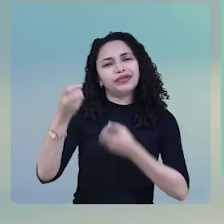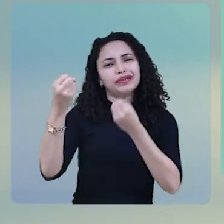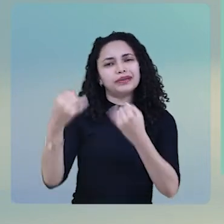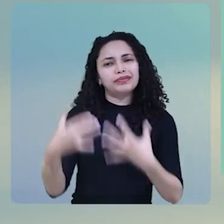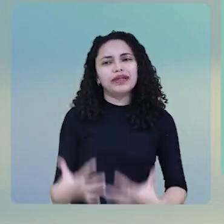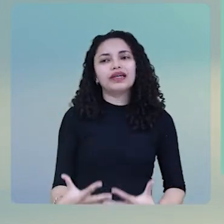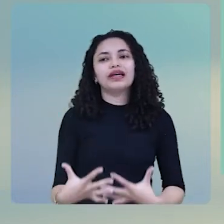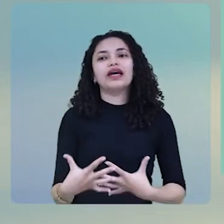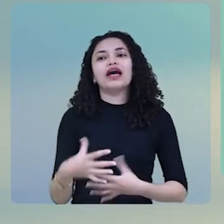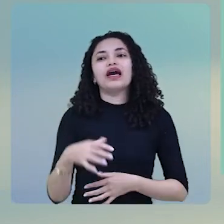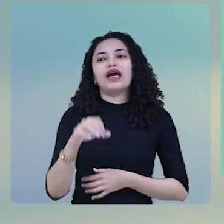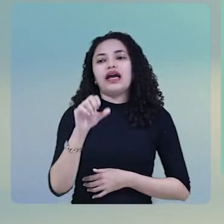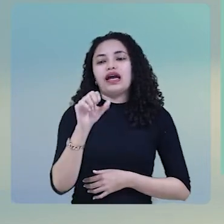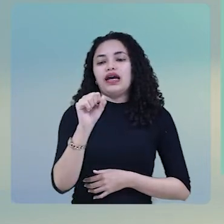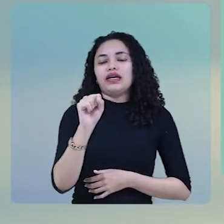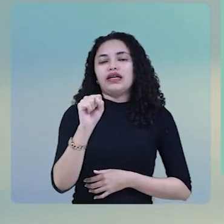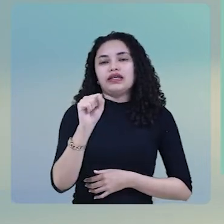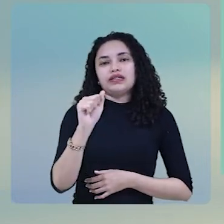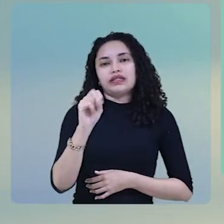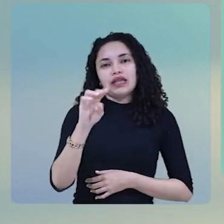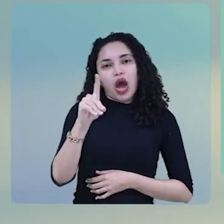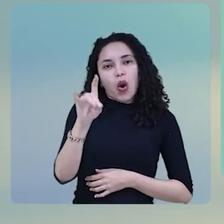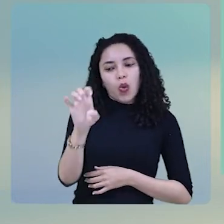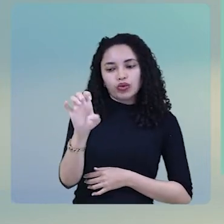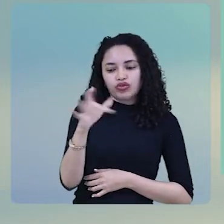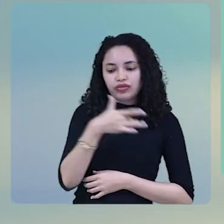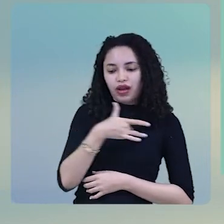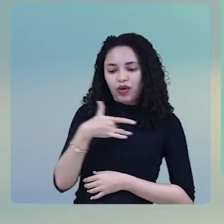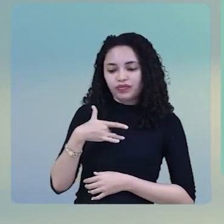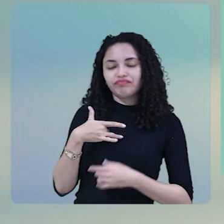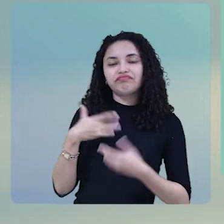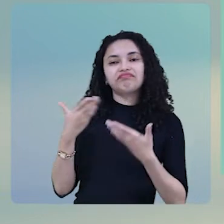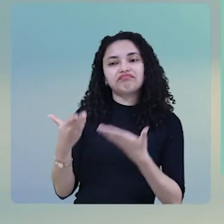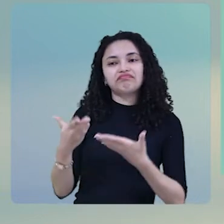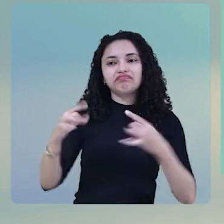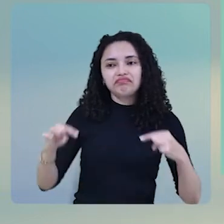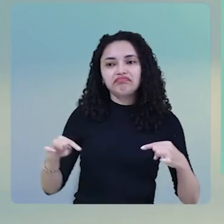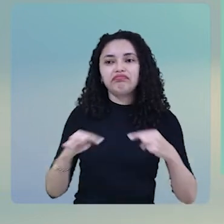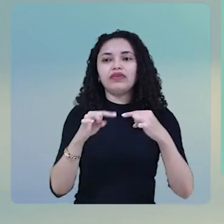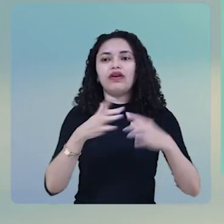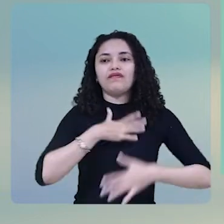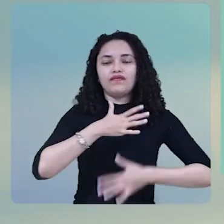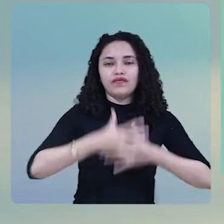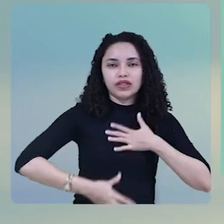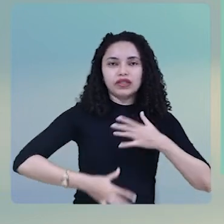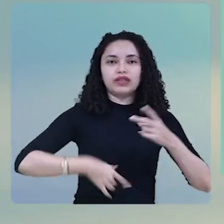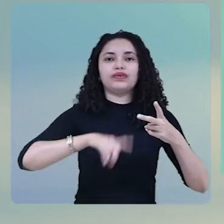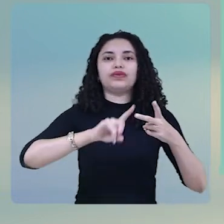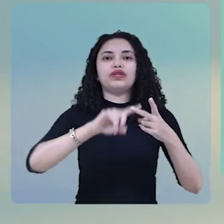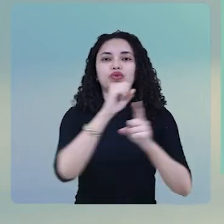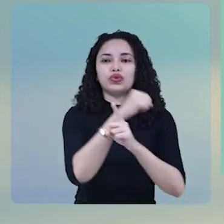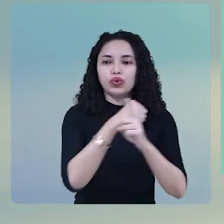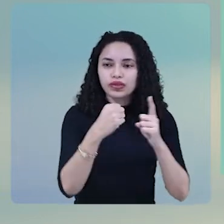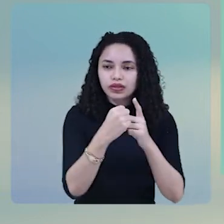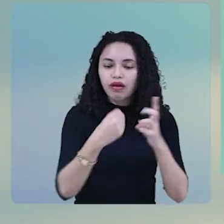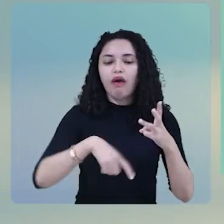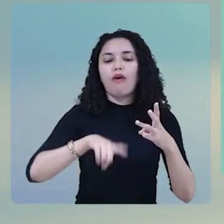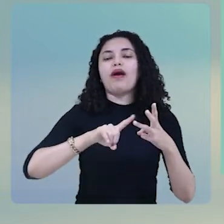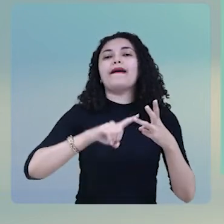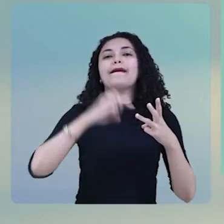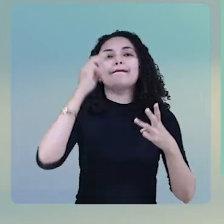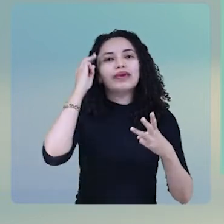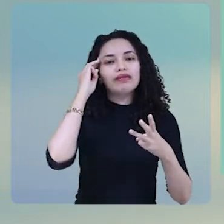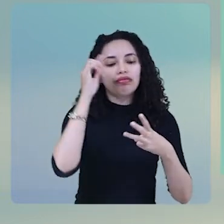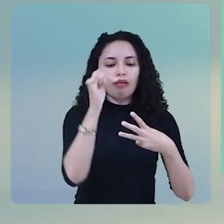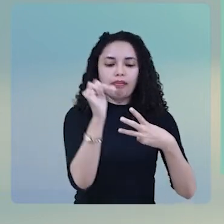mental e social. Quando eu estiver falando, quando vocês estiverem ouvindo esse conceito de